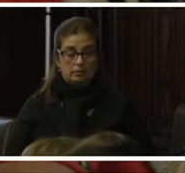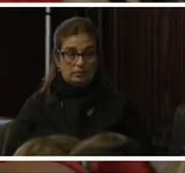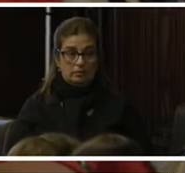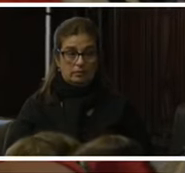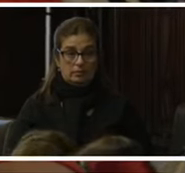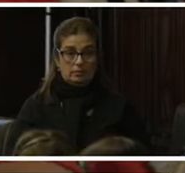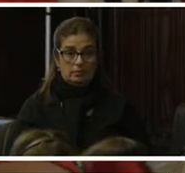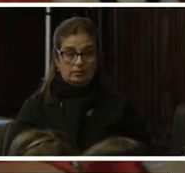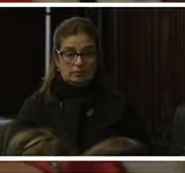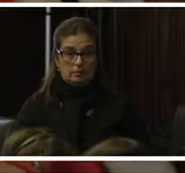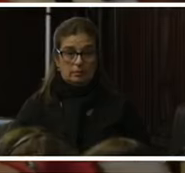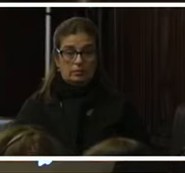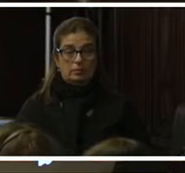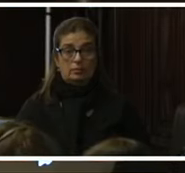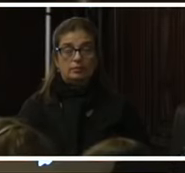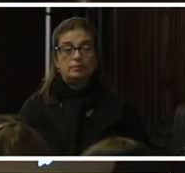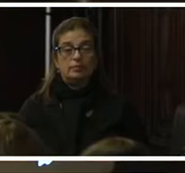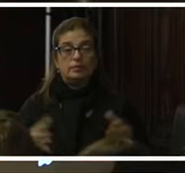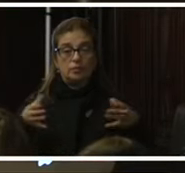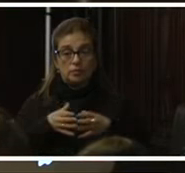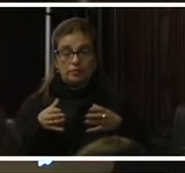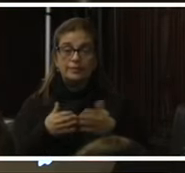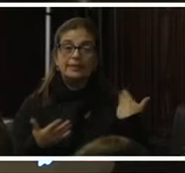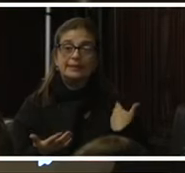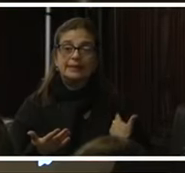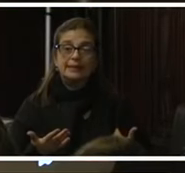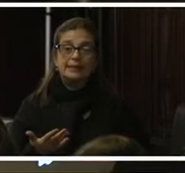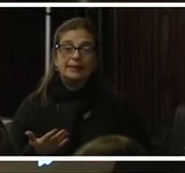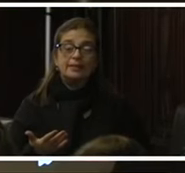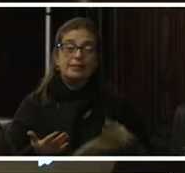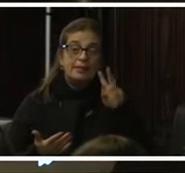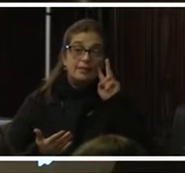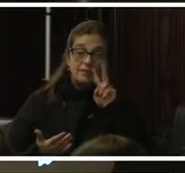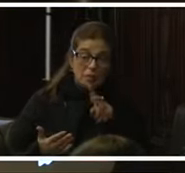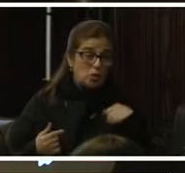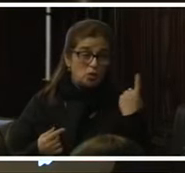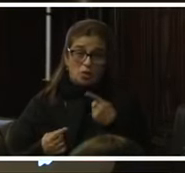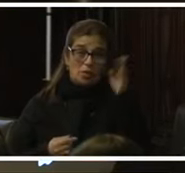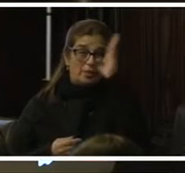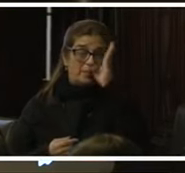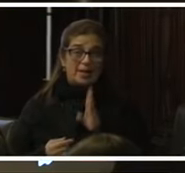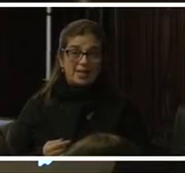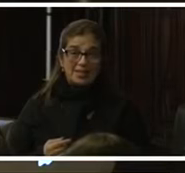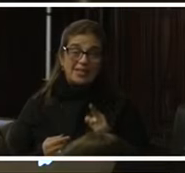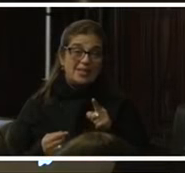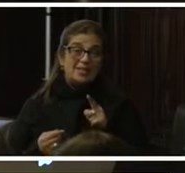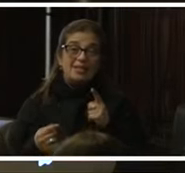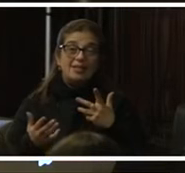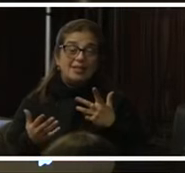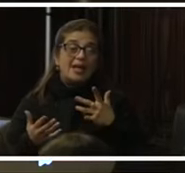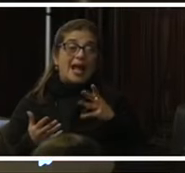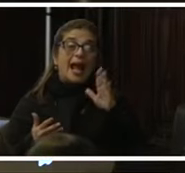senhores comissionados lamentavelmente o que presenciamos no brasil há um conluio entre os três poderes da